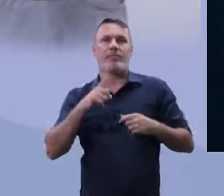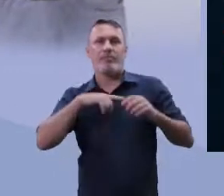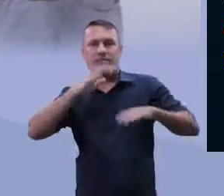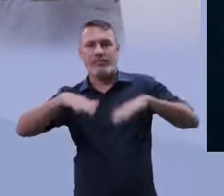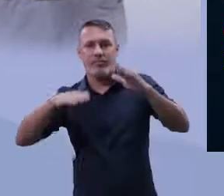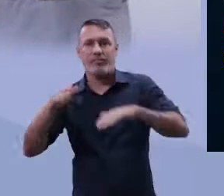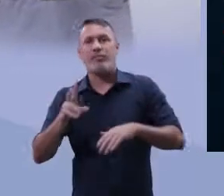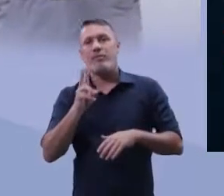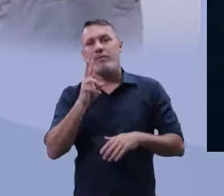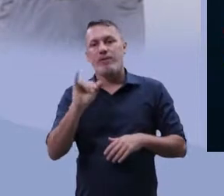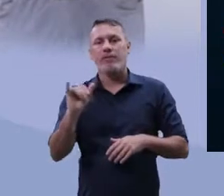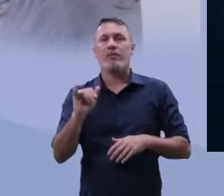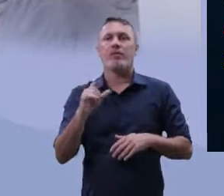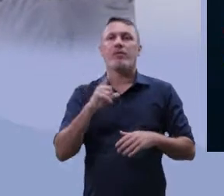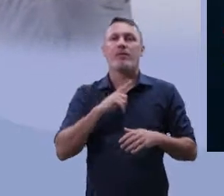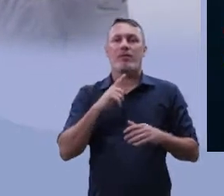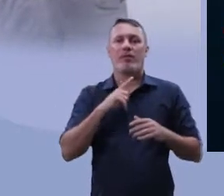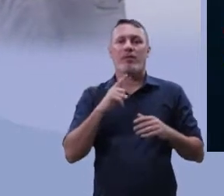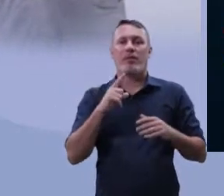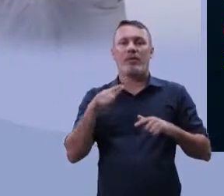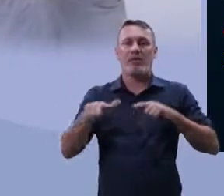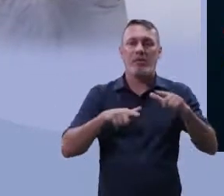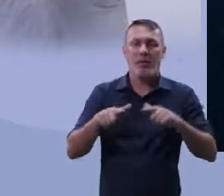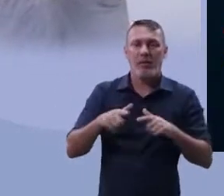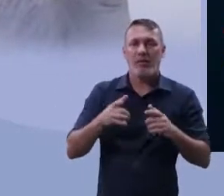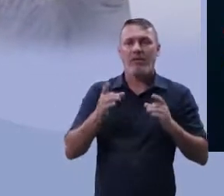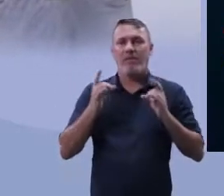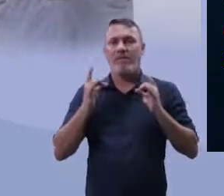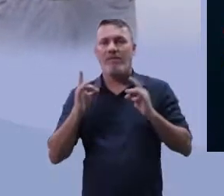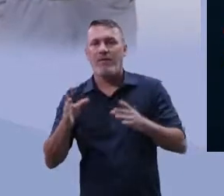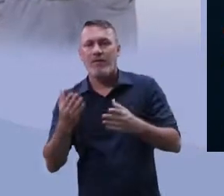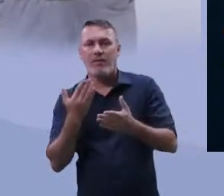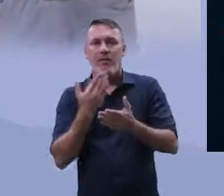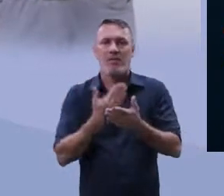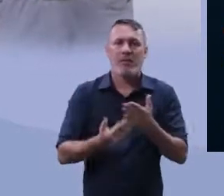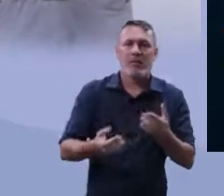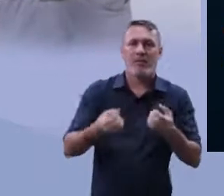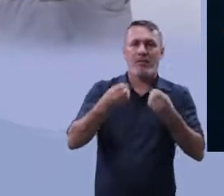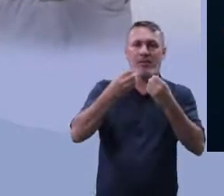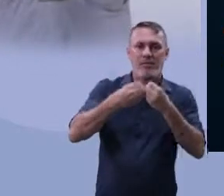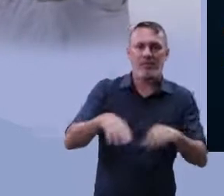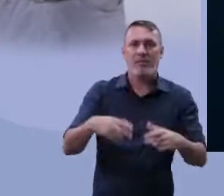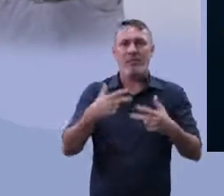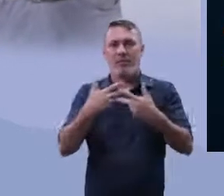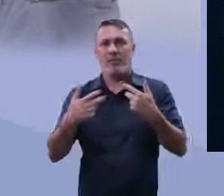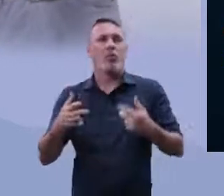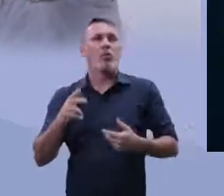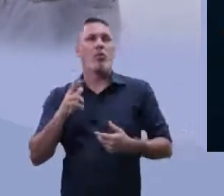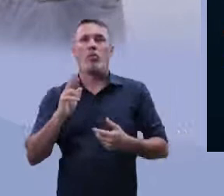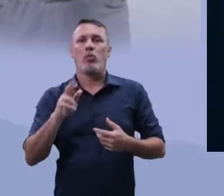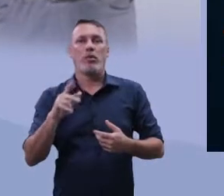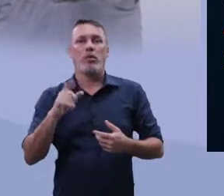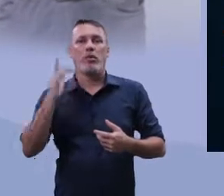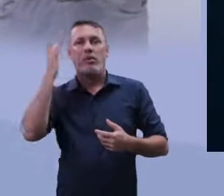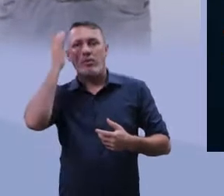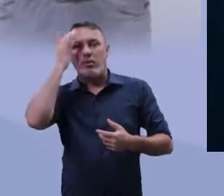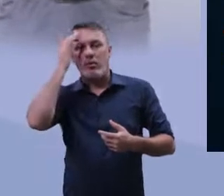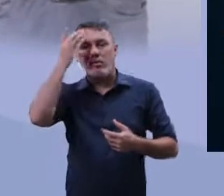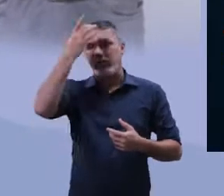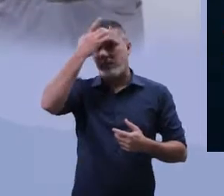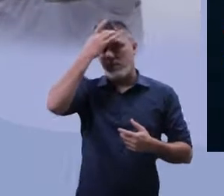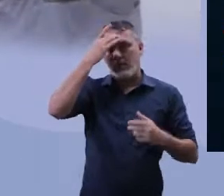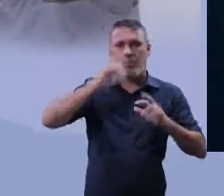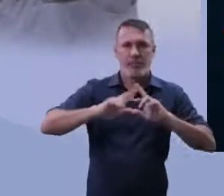de países subdesenvolvidos e emergentes, que vão estar vendendo como força de trabalho no caso aí, a força física e não a